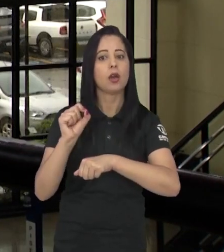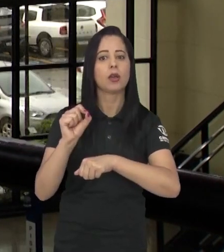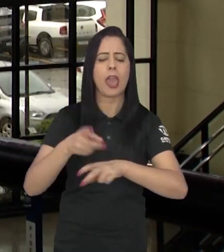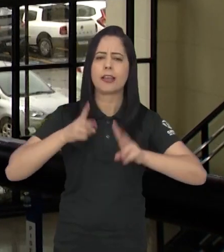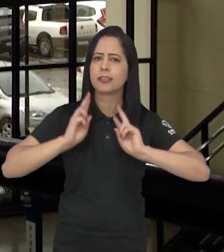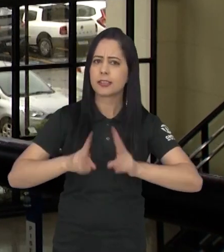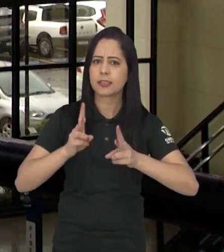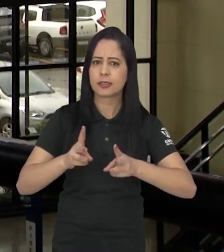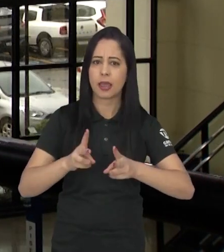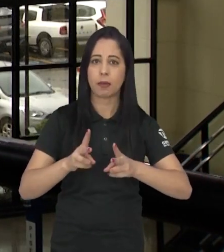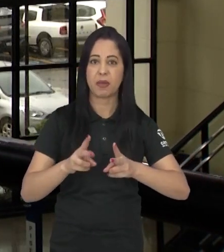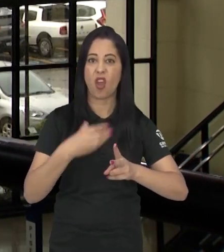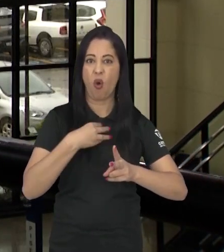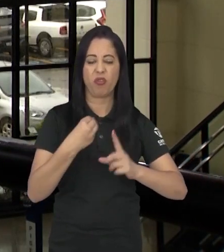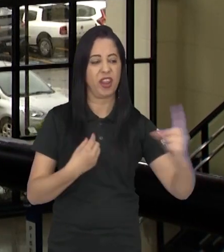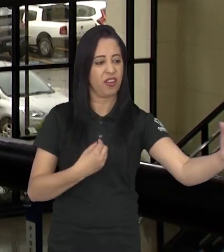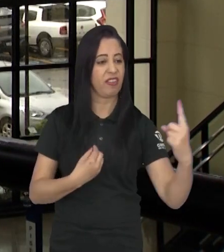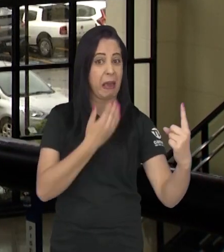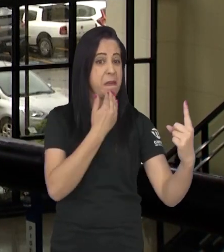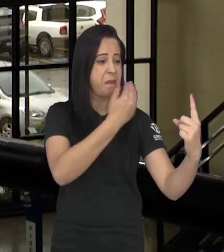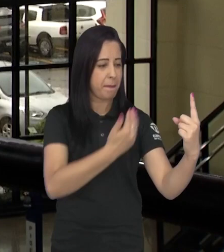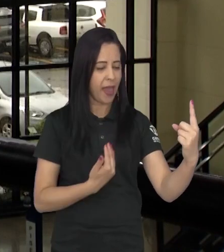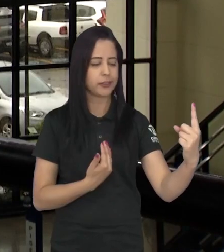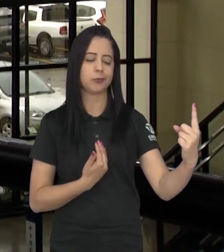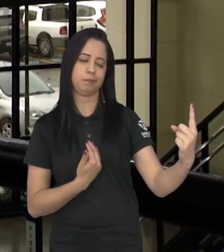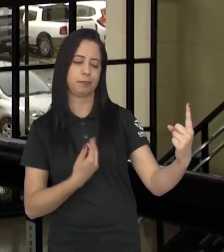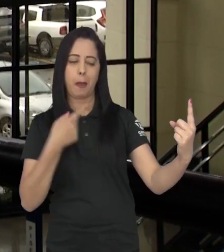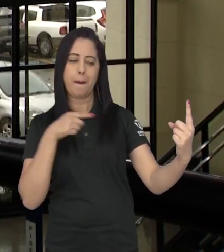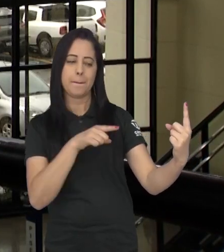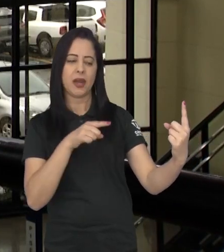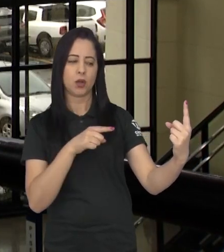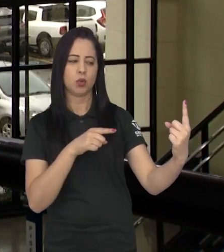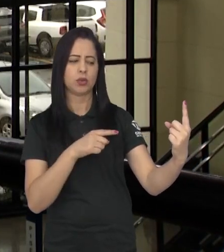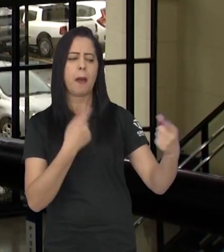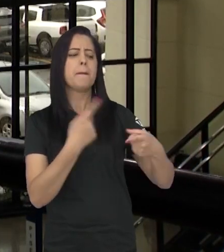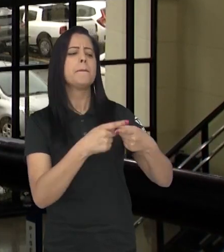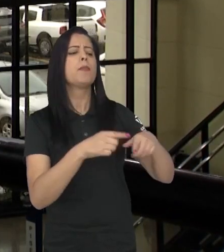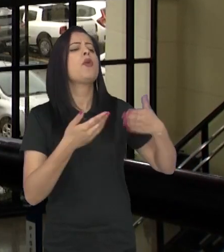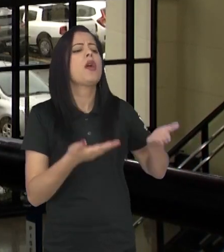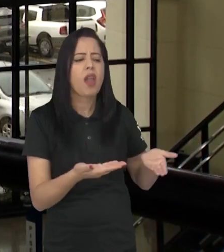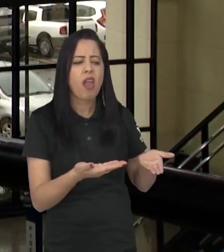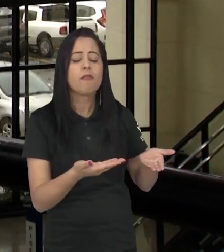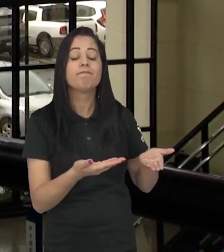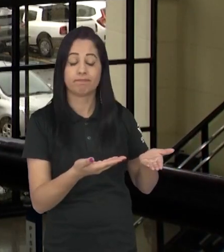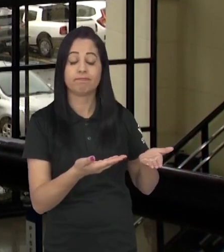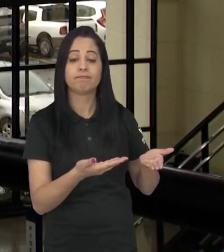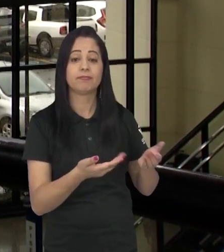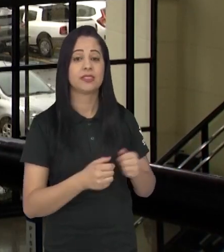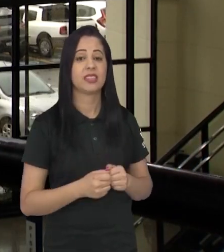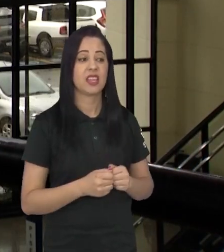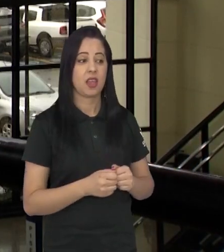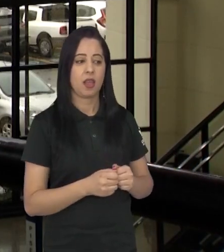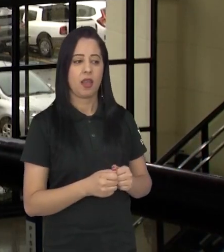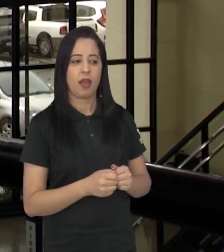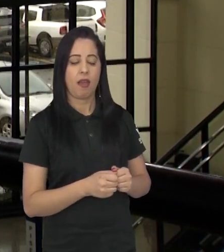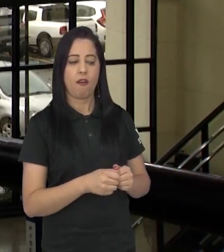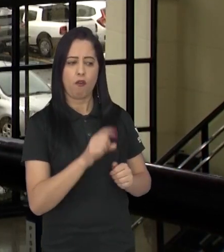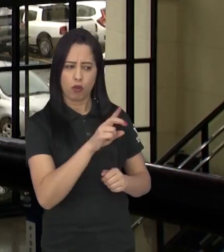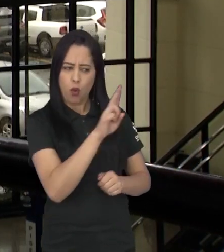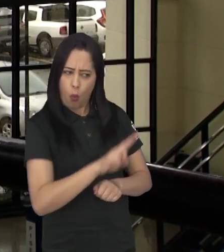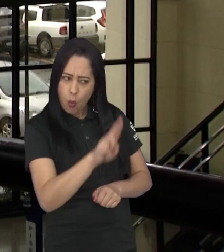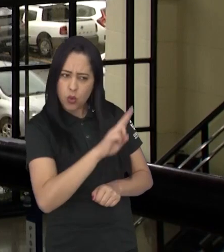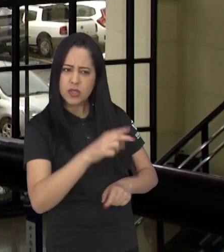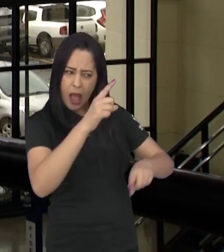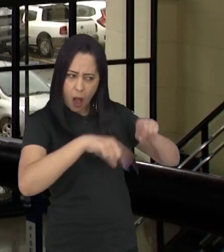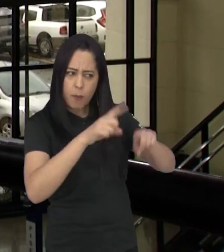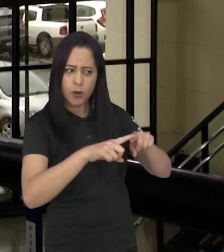pais é, sempre que os filhos vierem pedindo alguma coisa, fazer perguntas do tipo: para que ele quer este produto, se ele vai